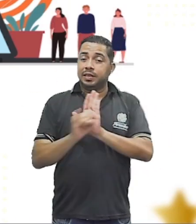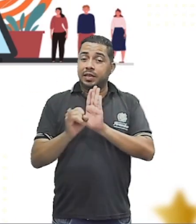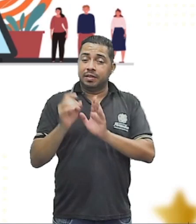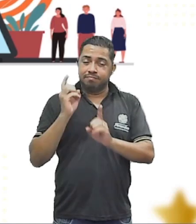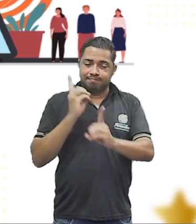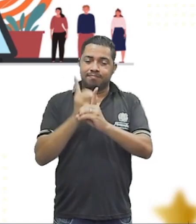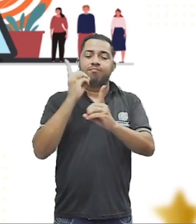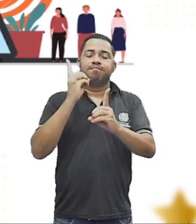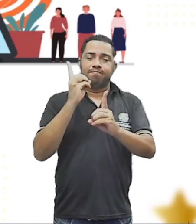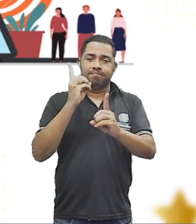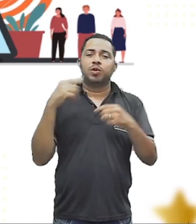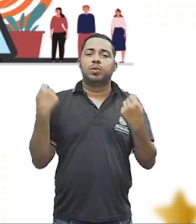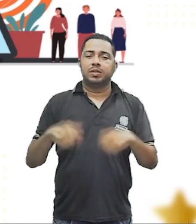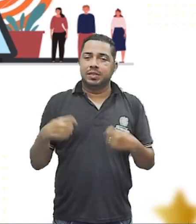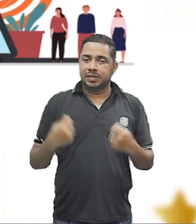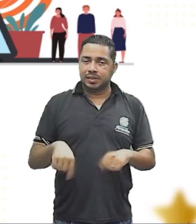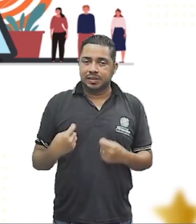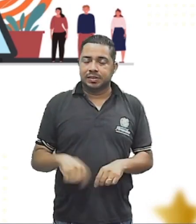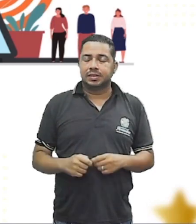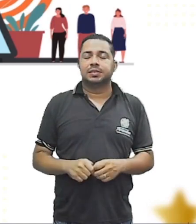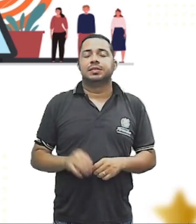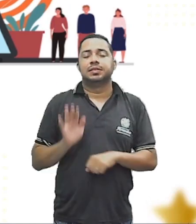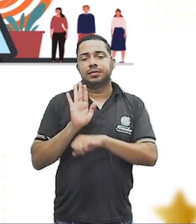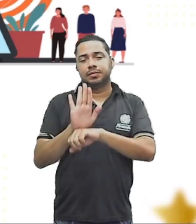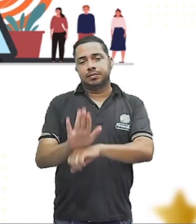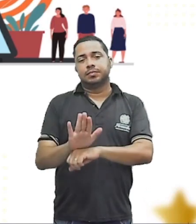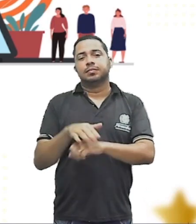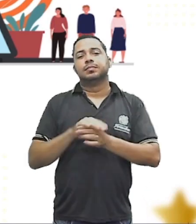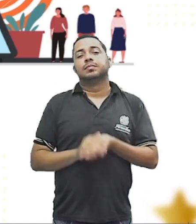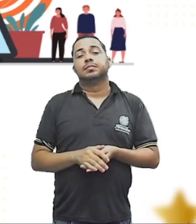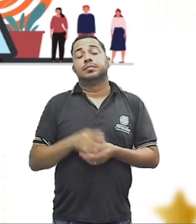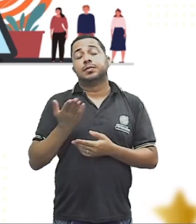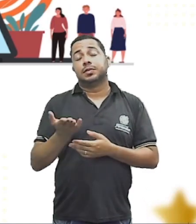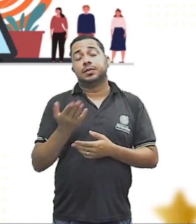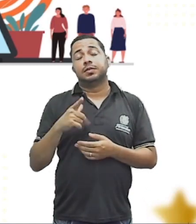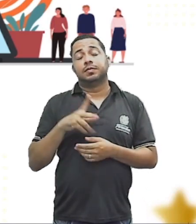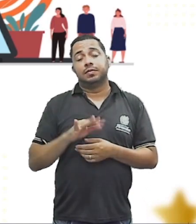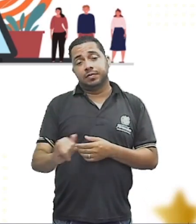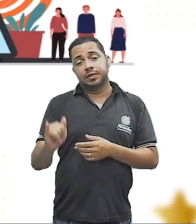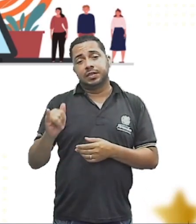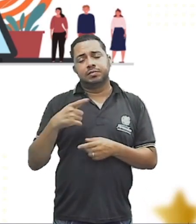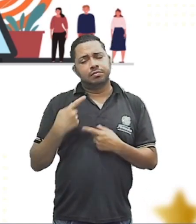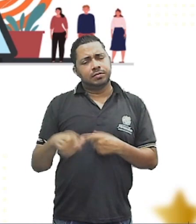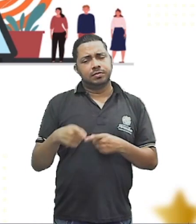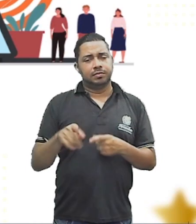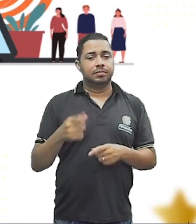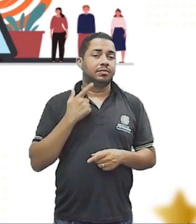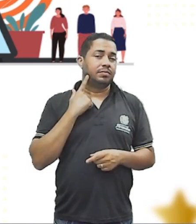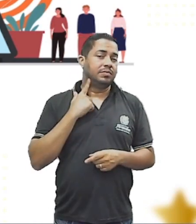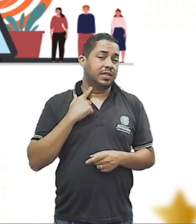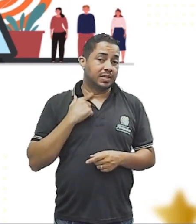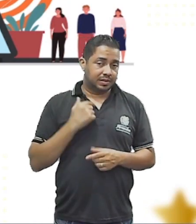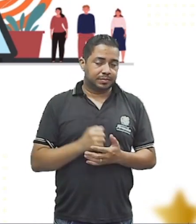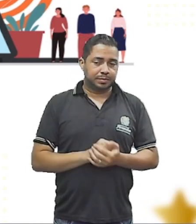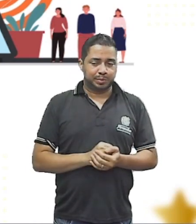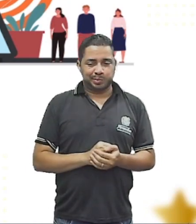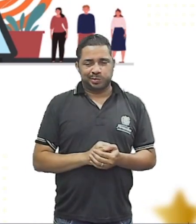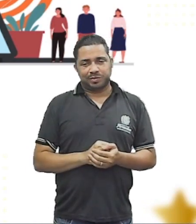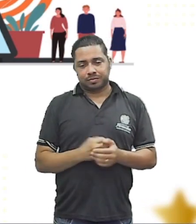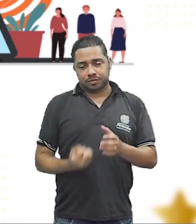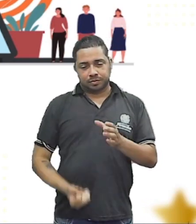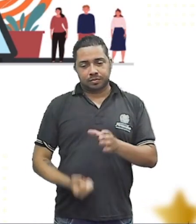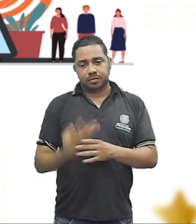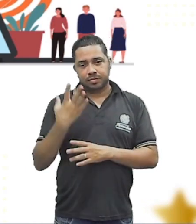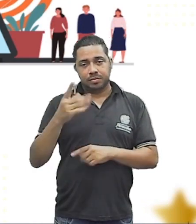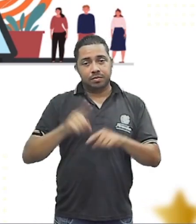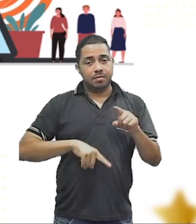uma necessidade a ser atendida, onde você vai provocar desejos e criar